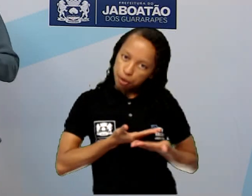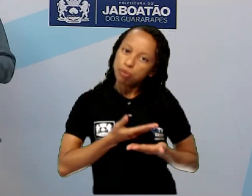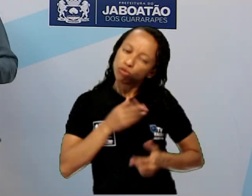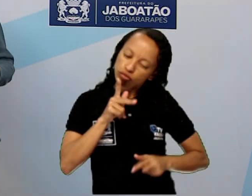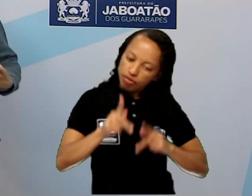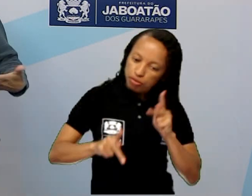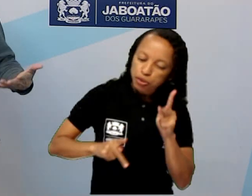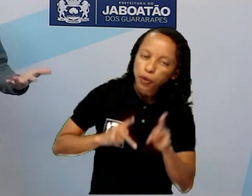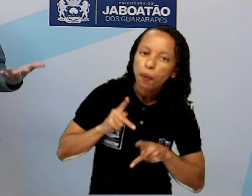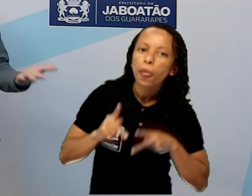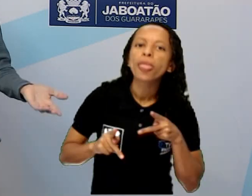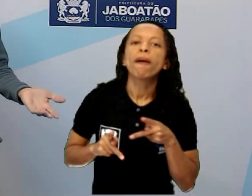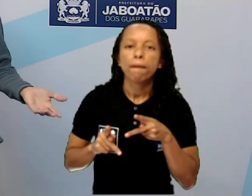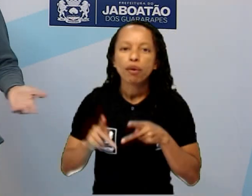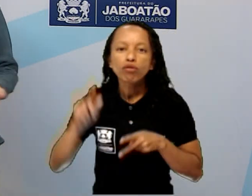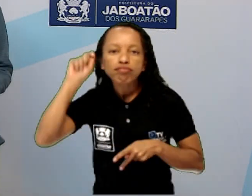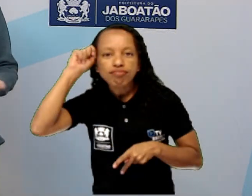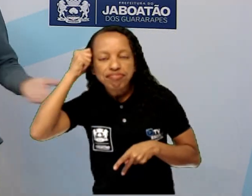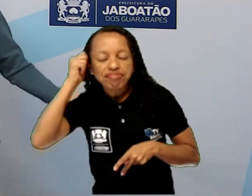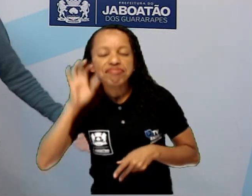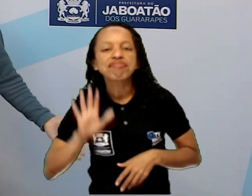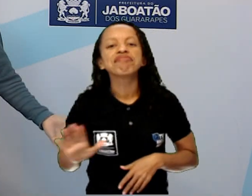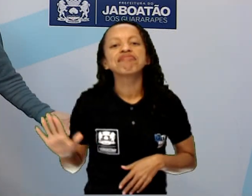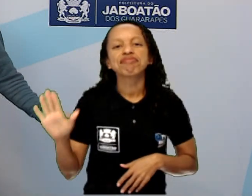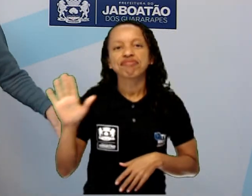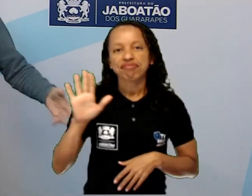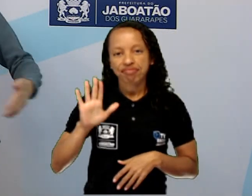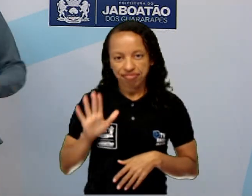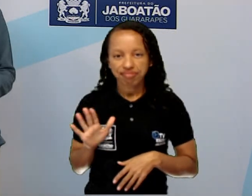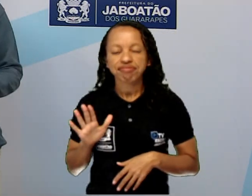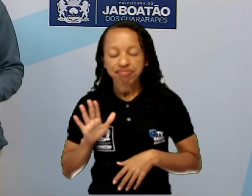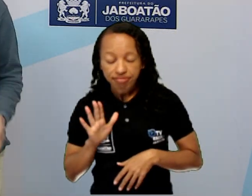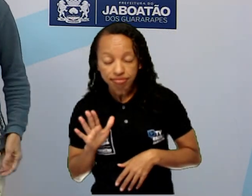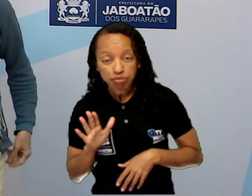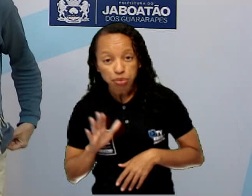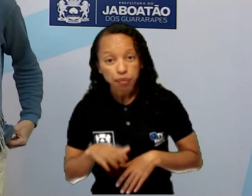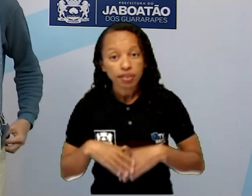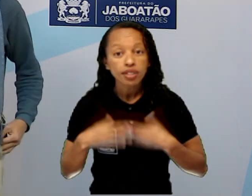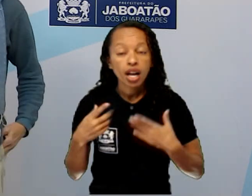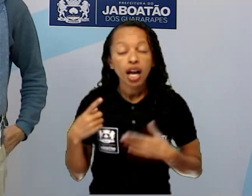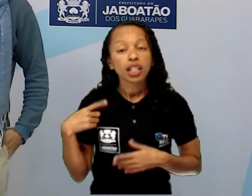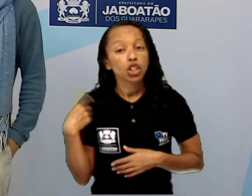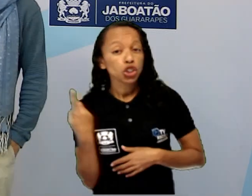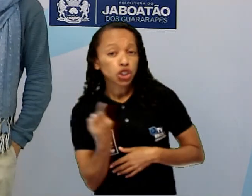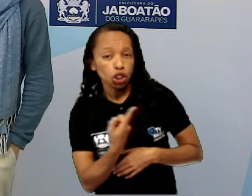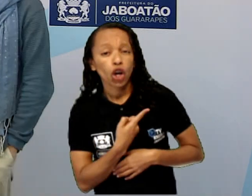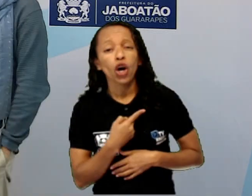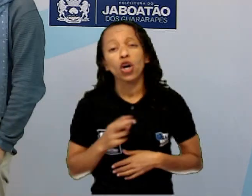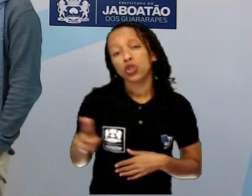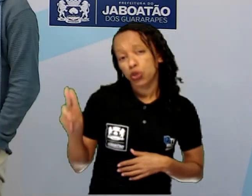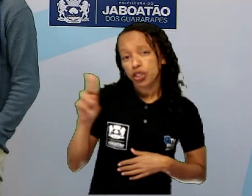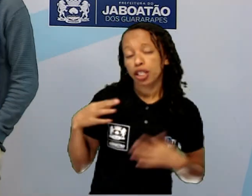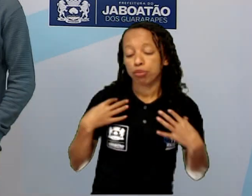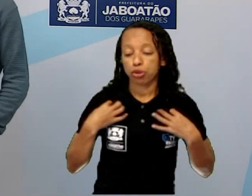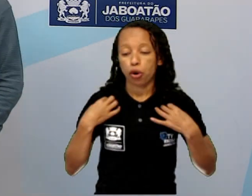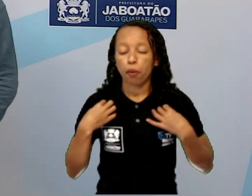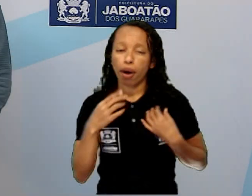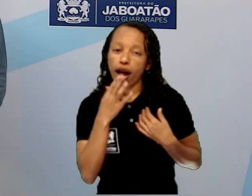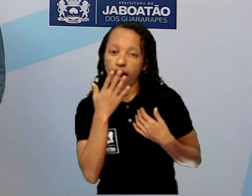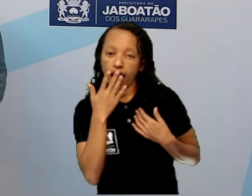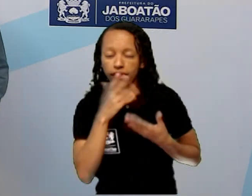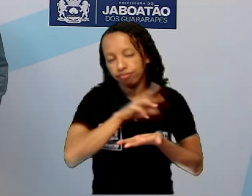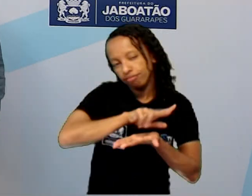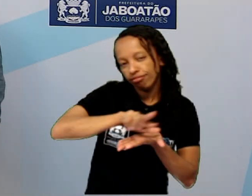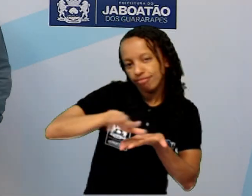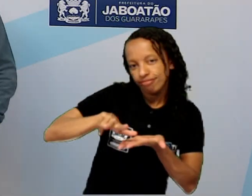o hábito de usar coisa colorida, né? Que cai muito bem com o nosso clima, que é tropical. E ainda a gente tem aí a capoeira, o maracatu,